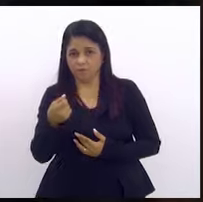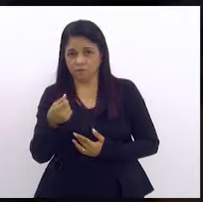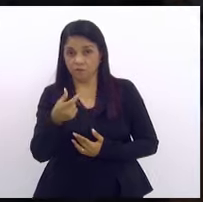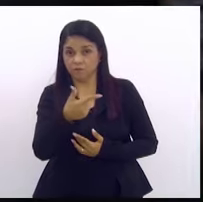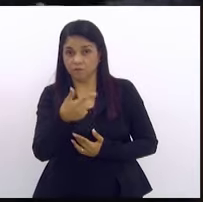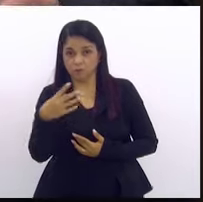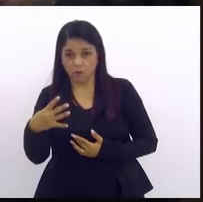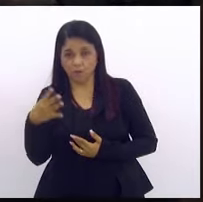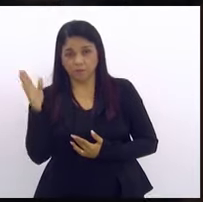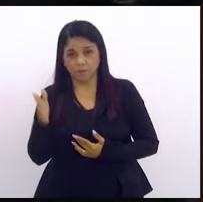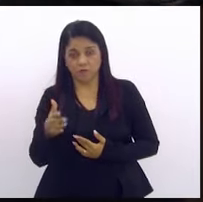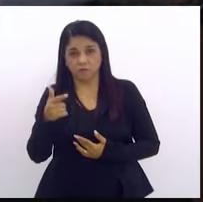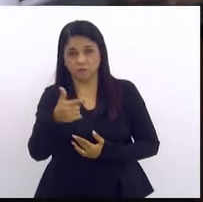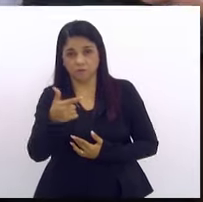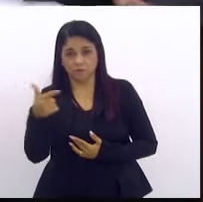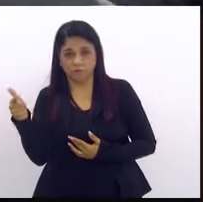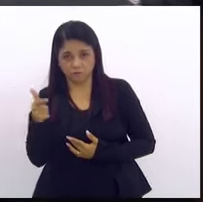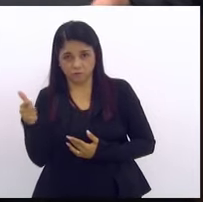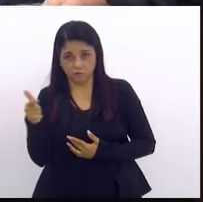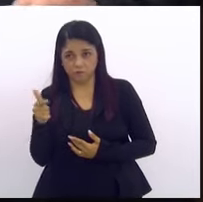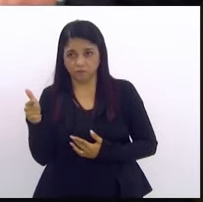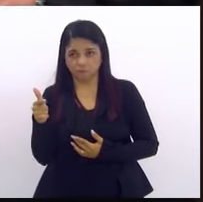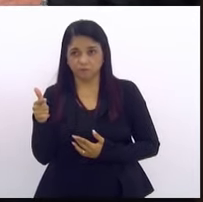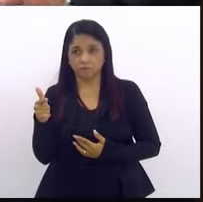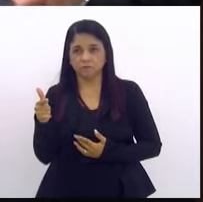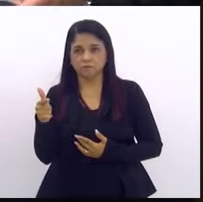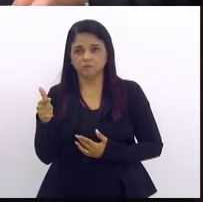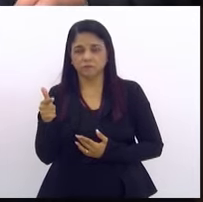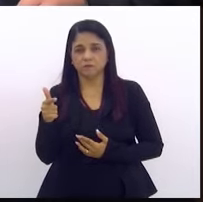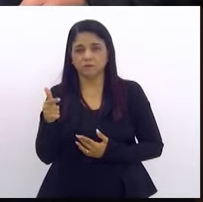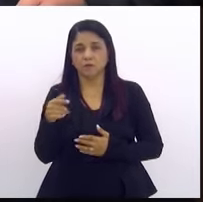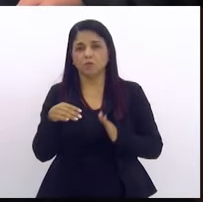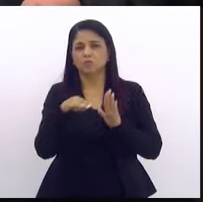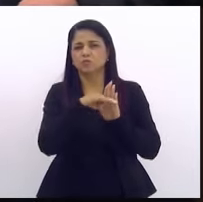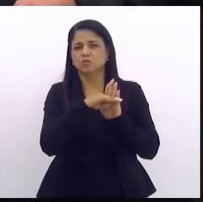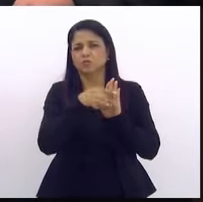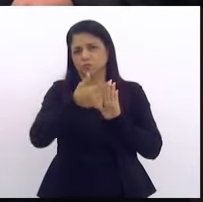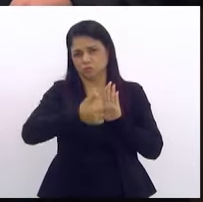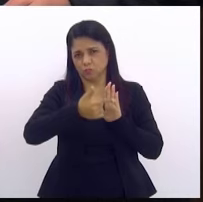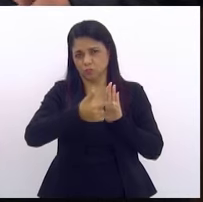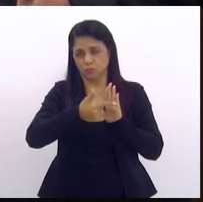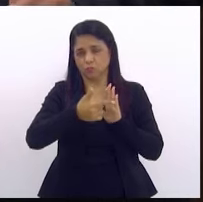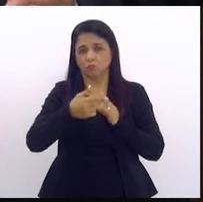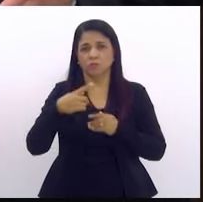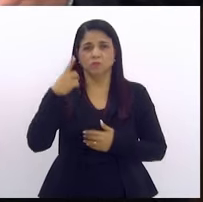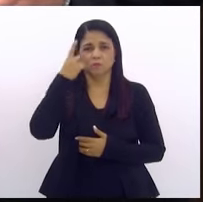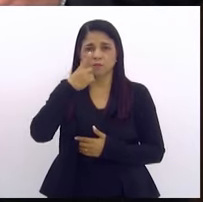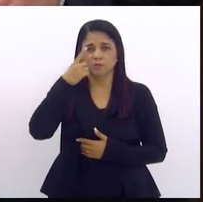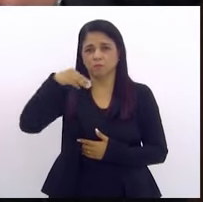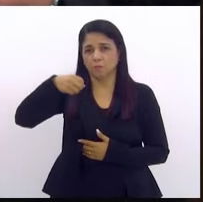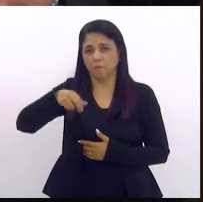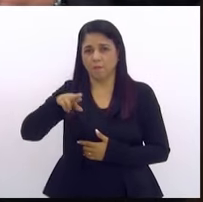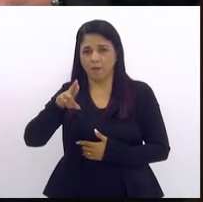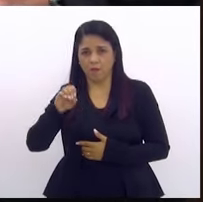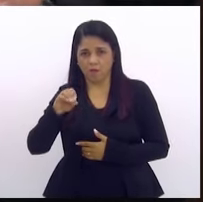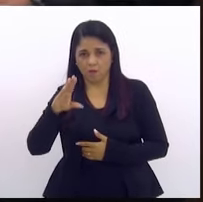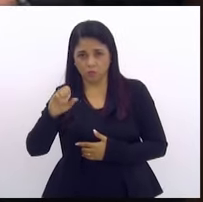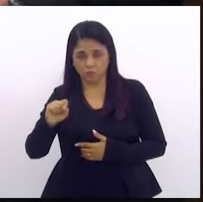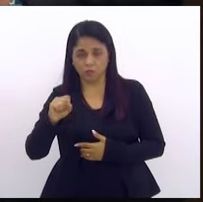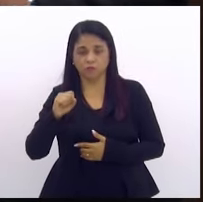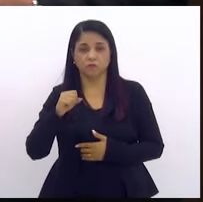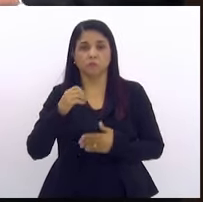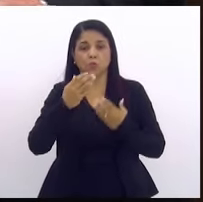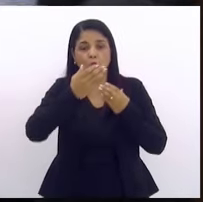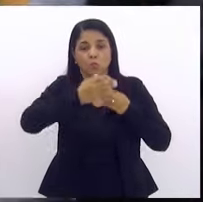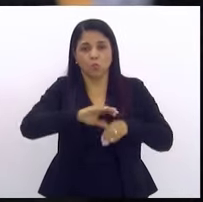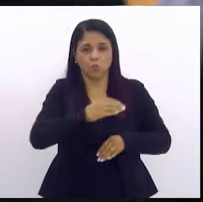5824 de 2022. É o segundo da pauta, de autoria do deputado Marcos Miller, que fala sobre o concurso público.